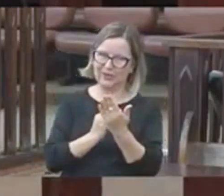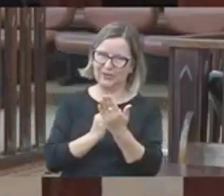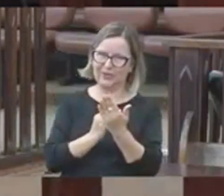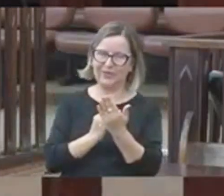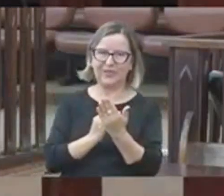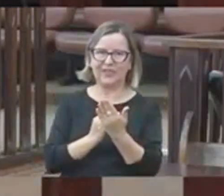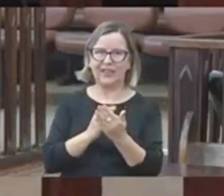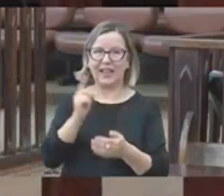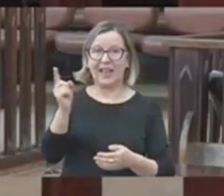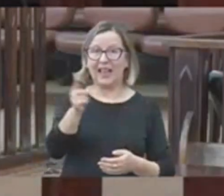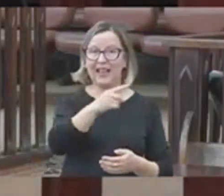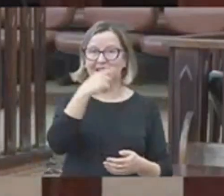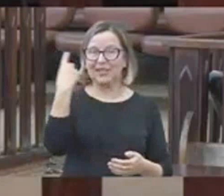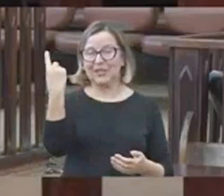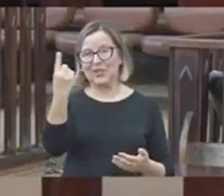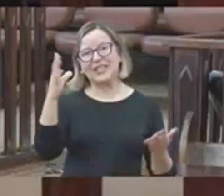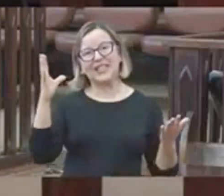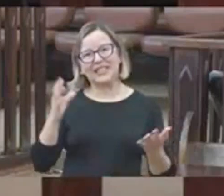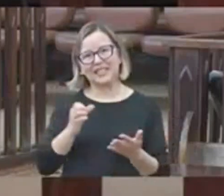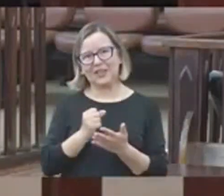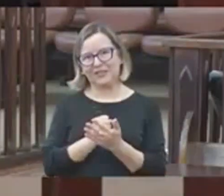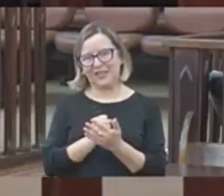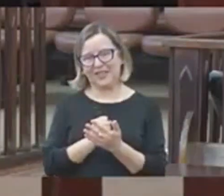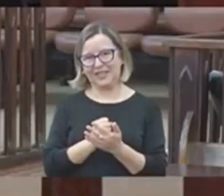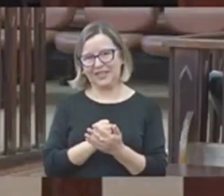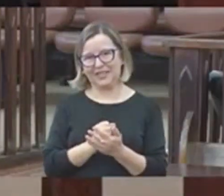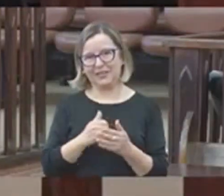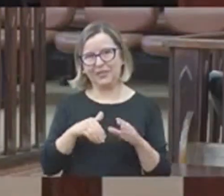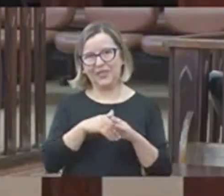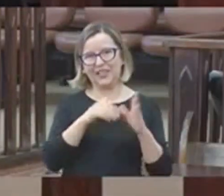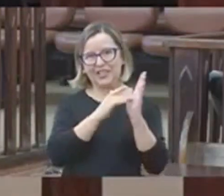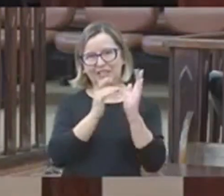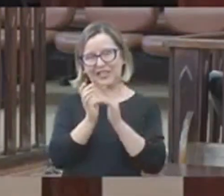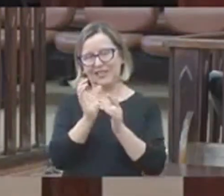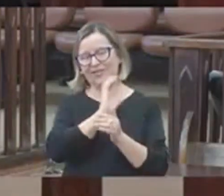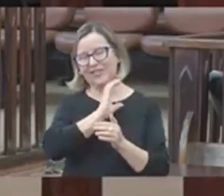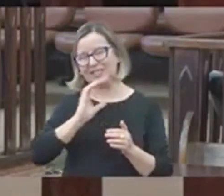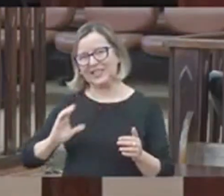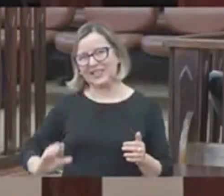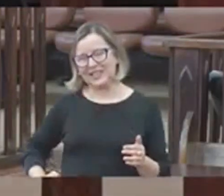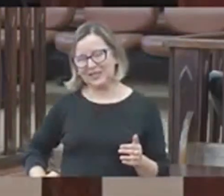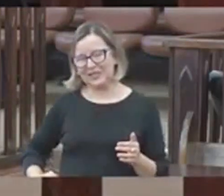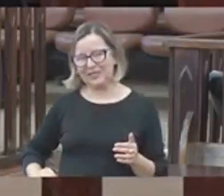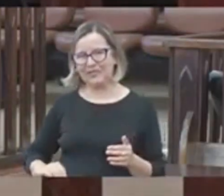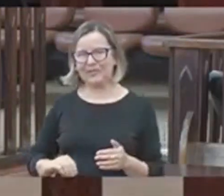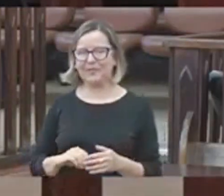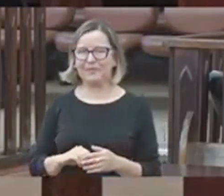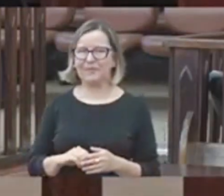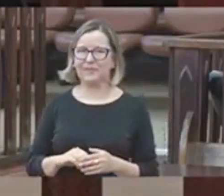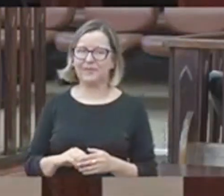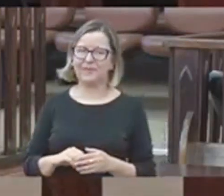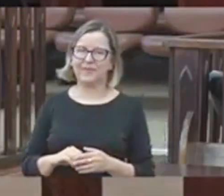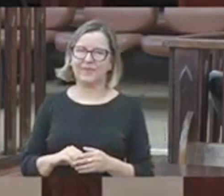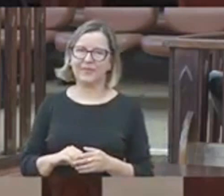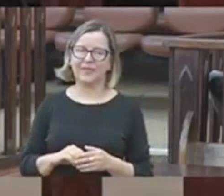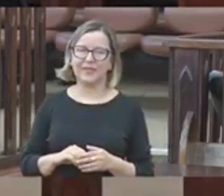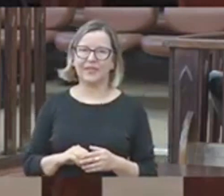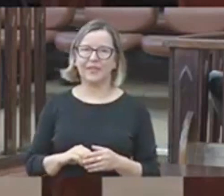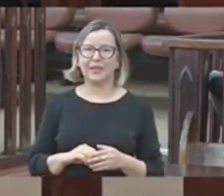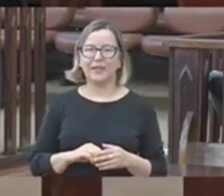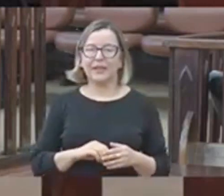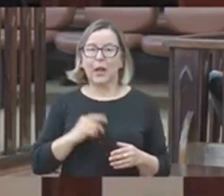que a nossa família seja restaurada, para que nós tenhamos vida em abundância, como a palavra